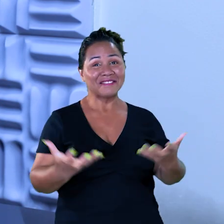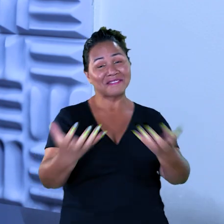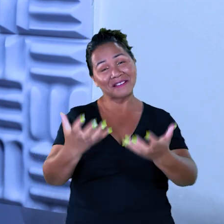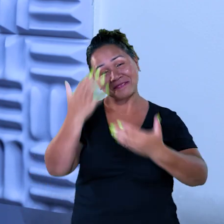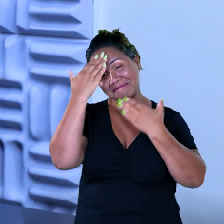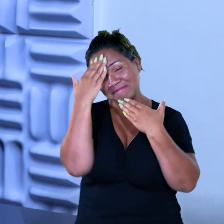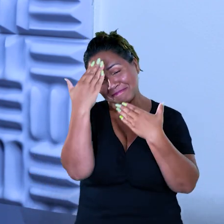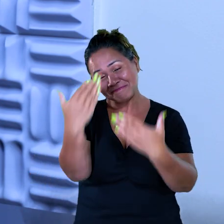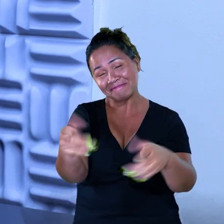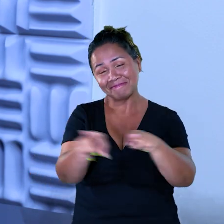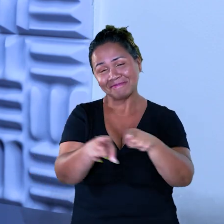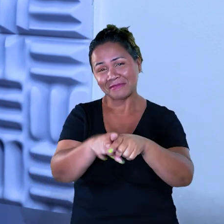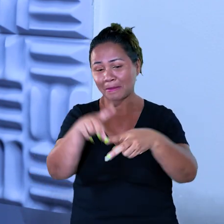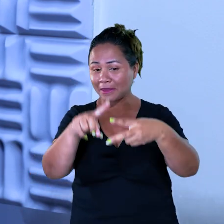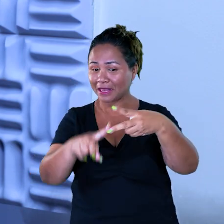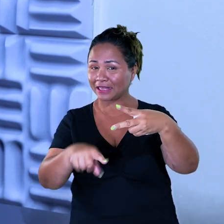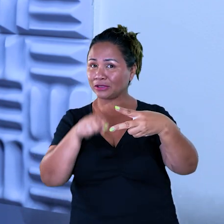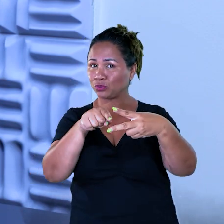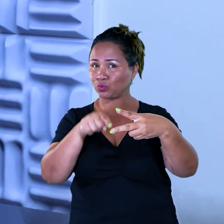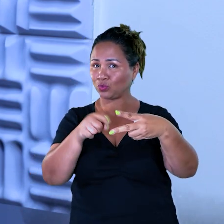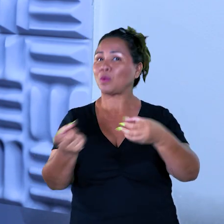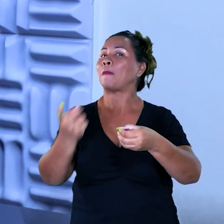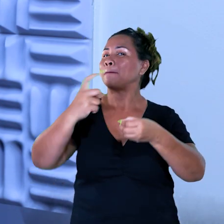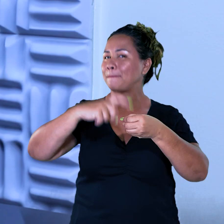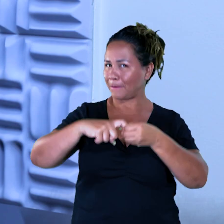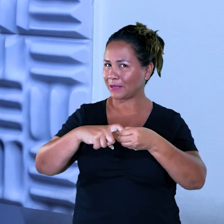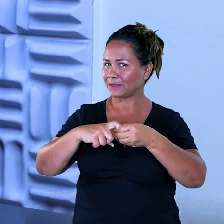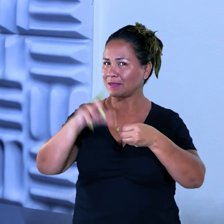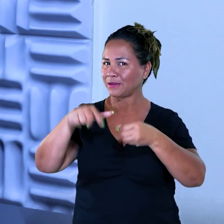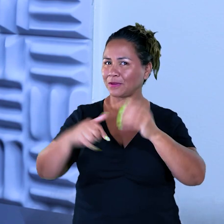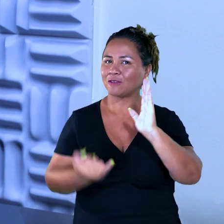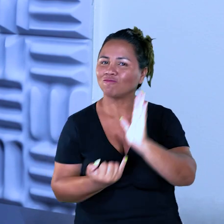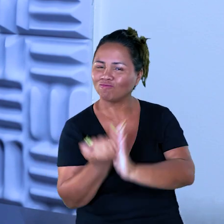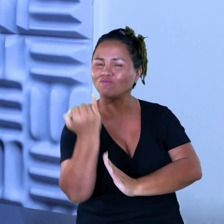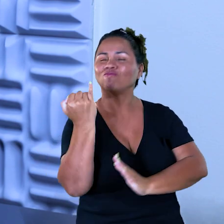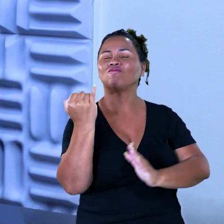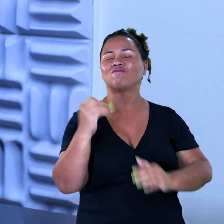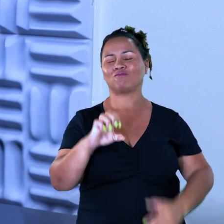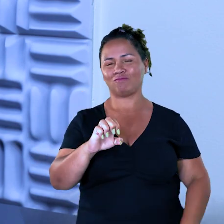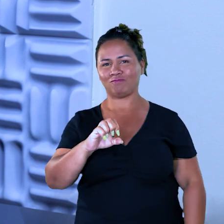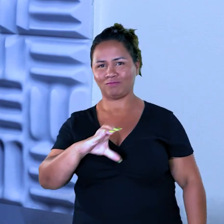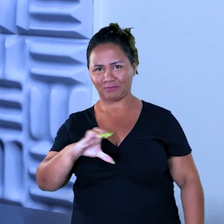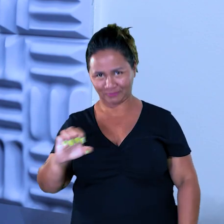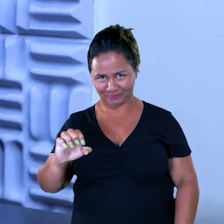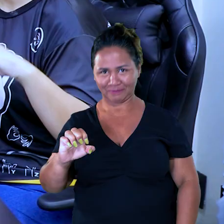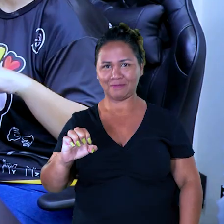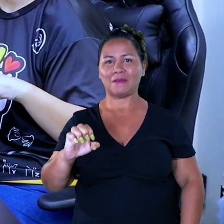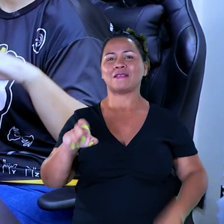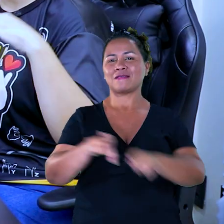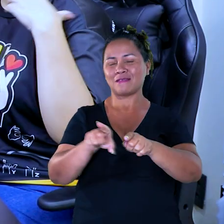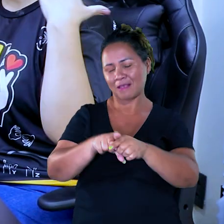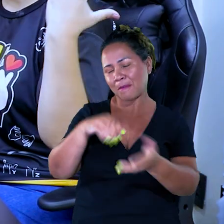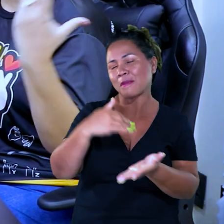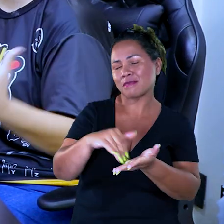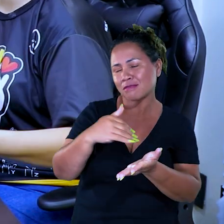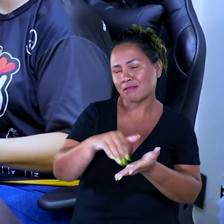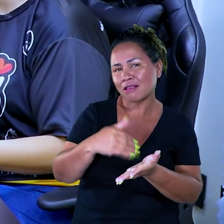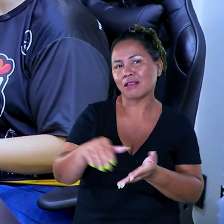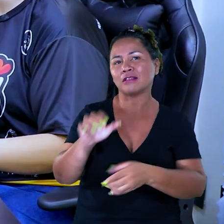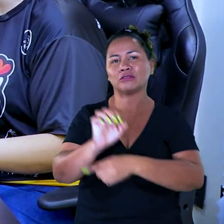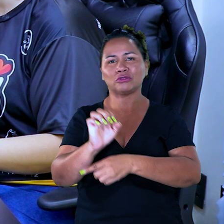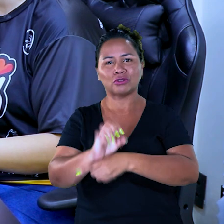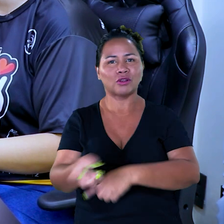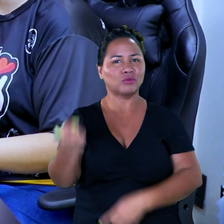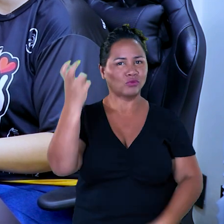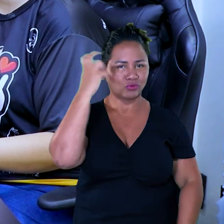uma parceria do Instituto ICE com a Secretaria de Estado de Cultura e Economia Criativa do Distrito Federal, e a gente agradece. Nossa equipe toda